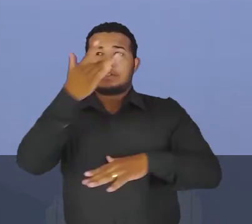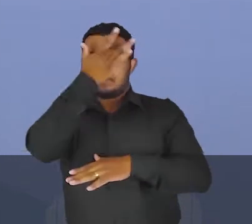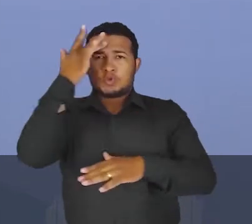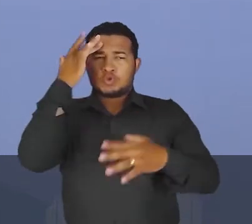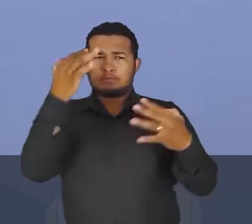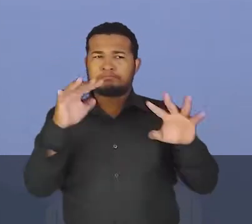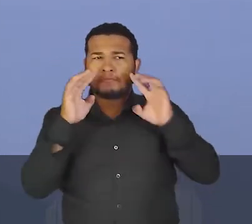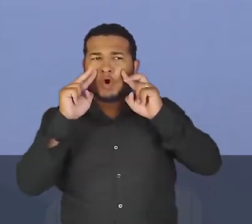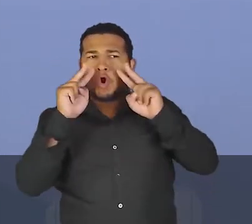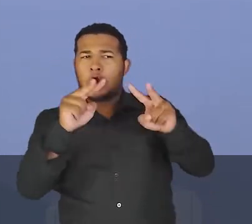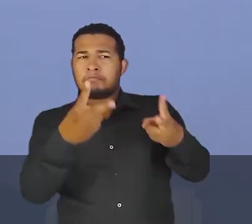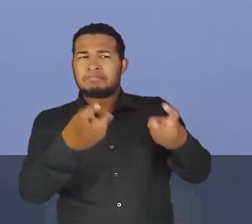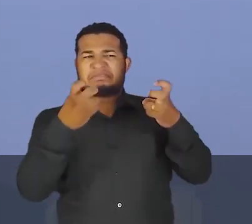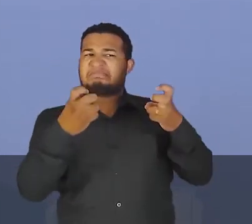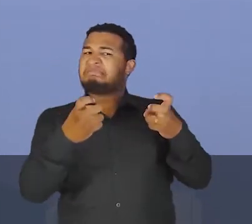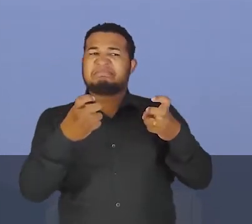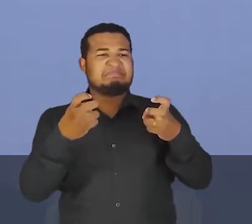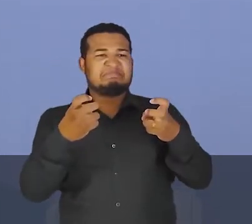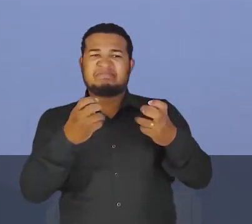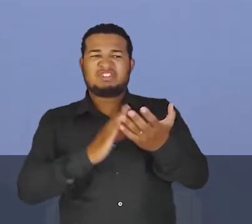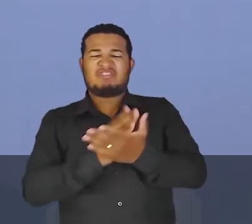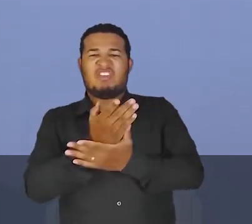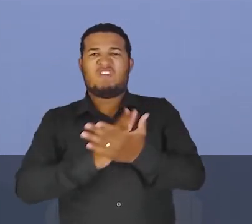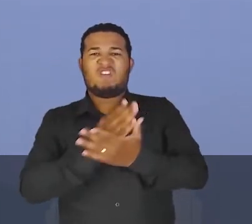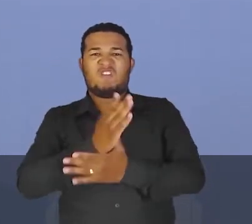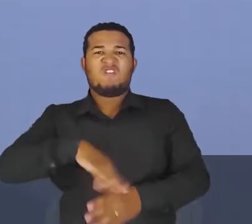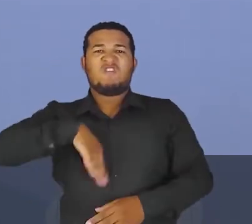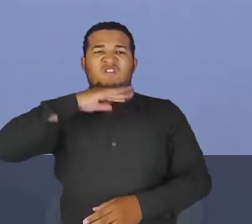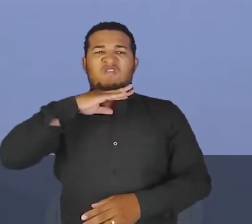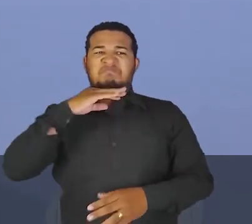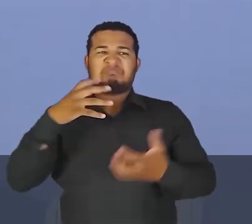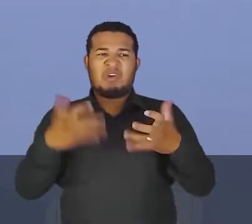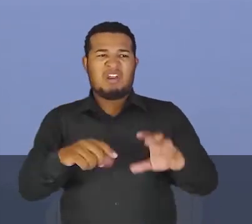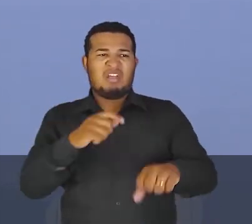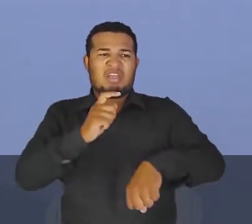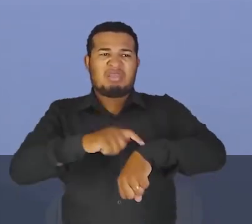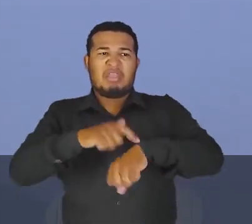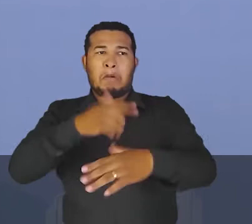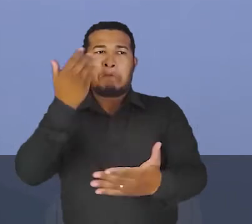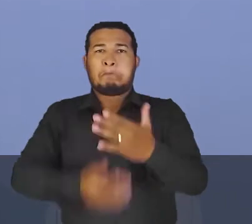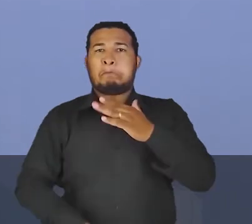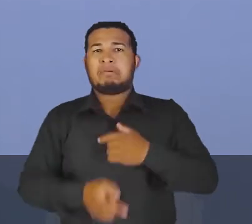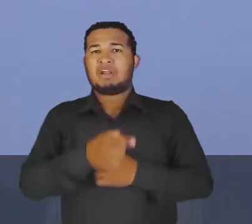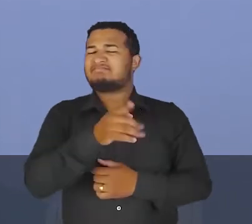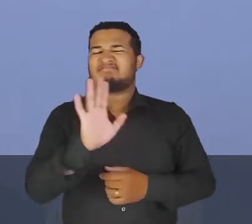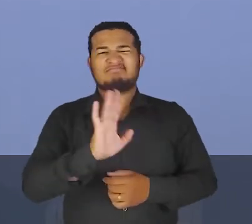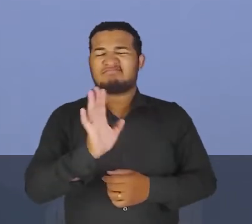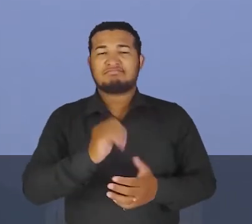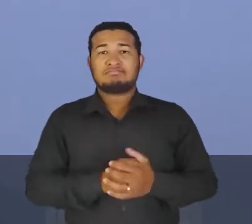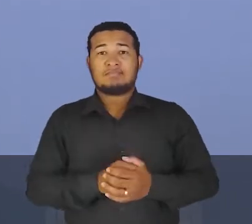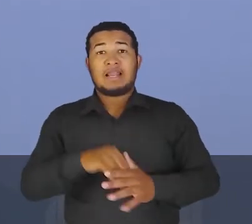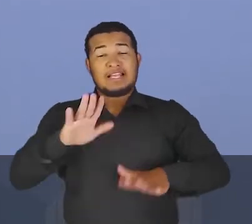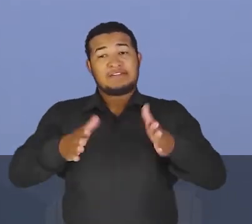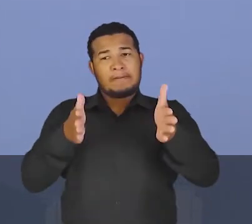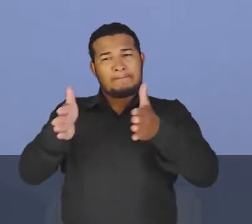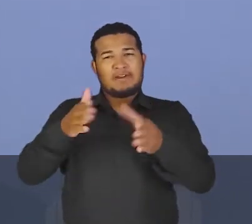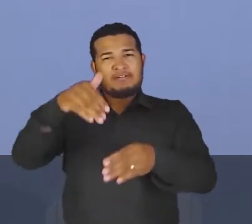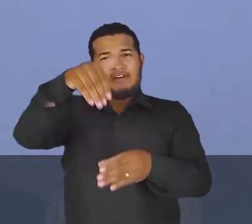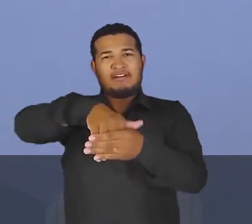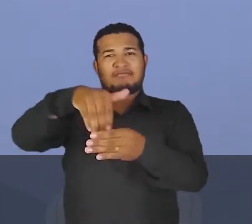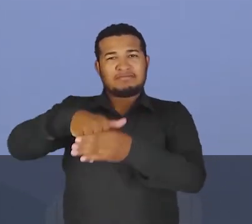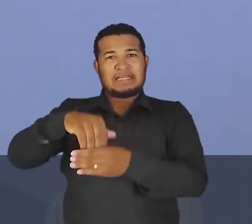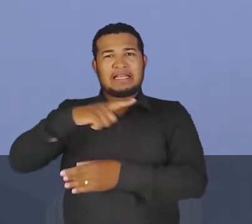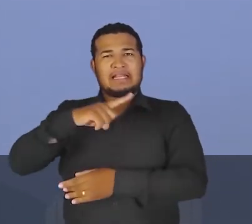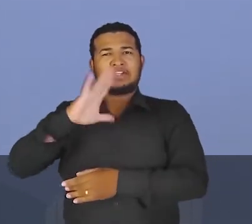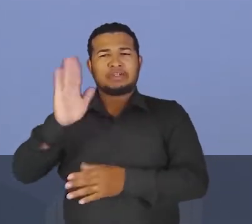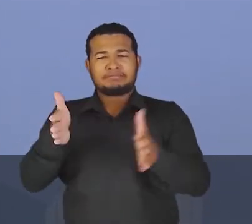olham e falam: nossa, que chato, não quero perder meu tempo com isso. Às vezes, por exemplo, em época de eleição, você tem lá